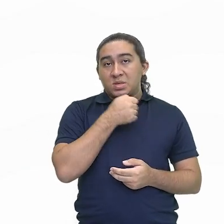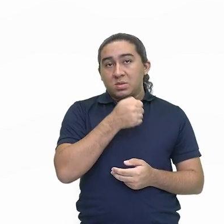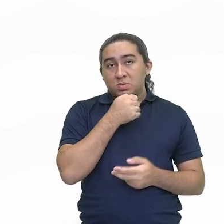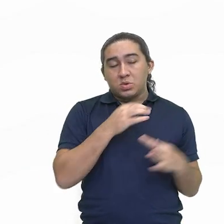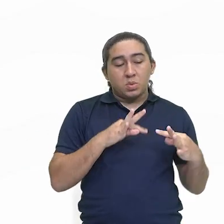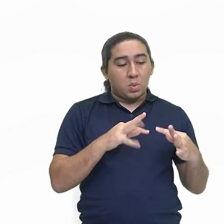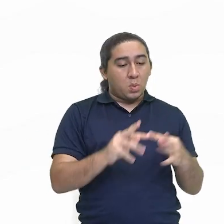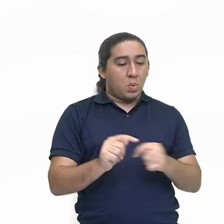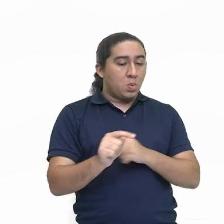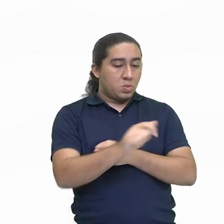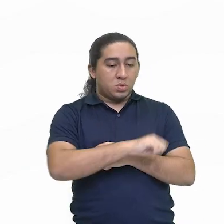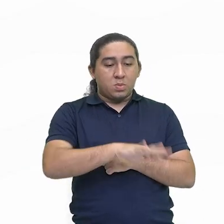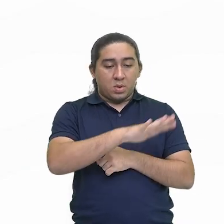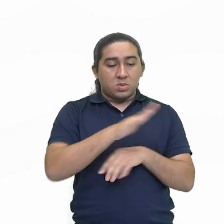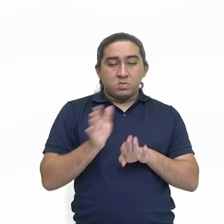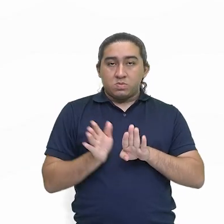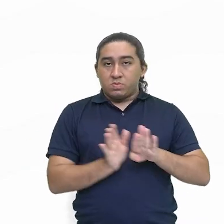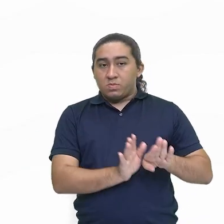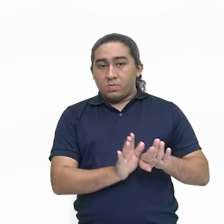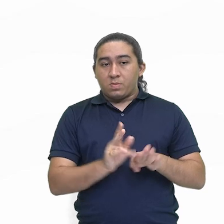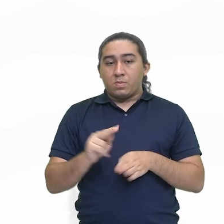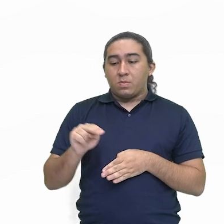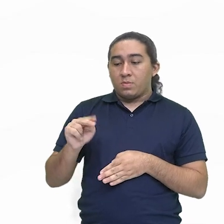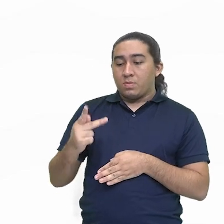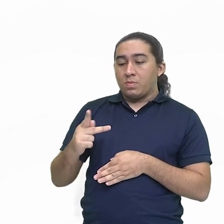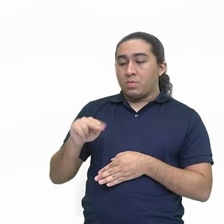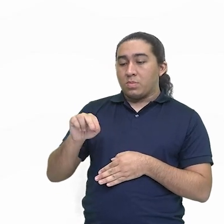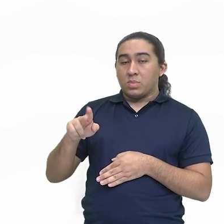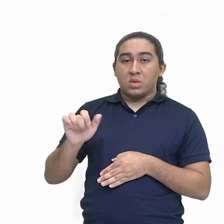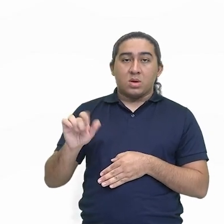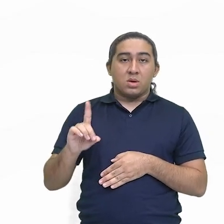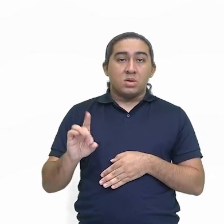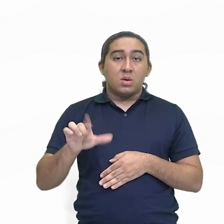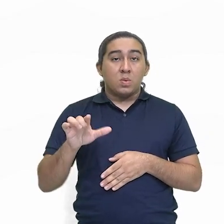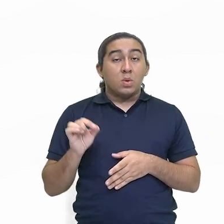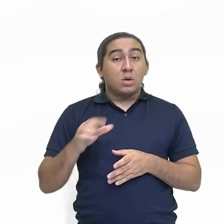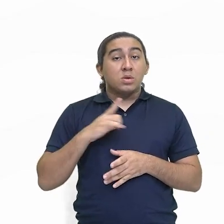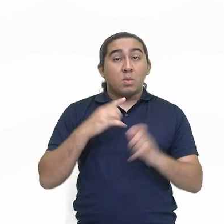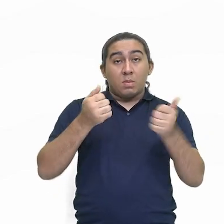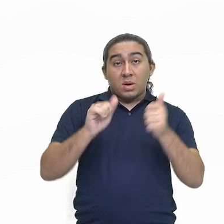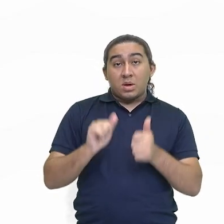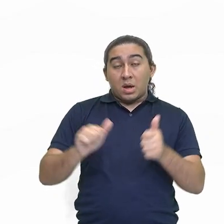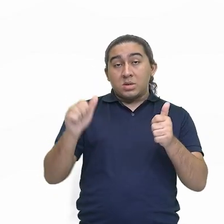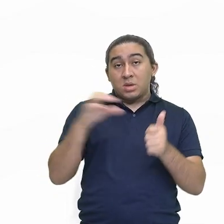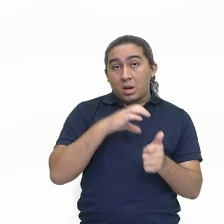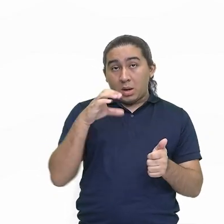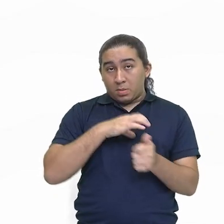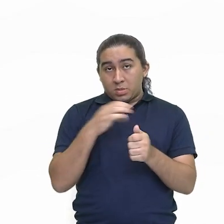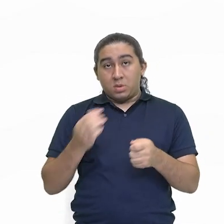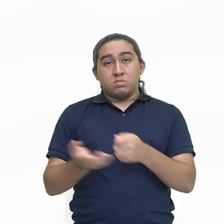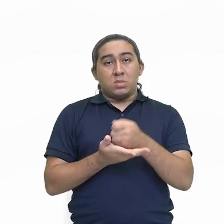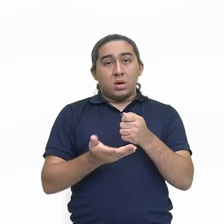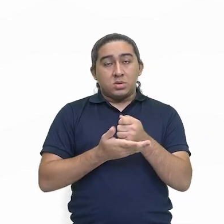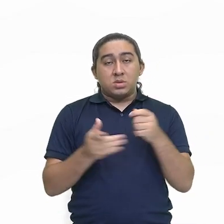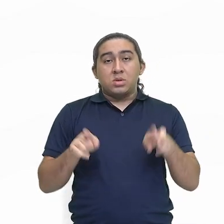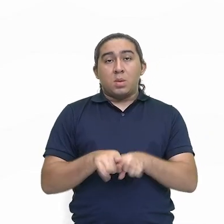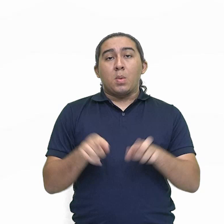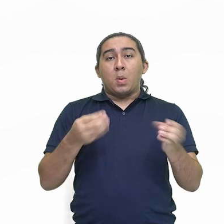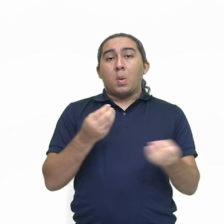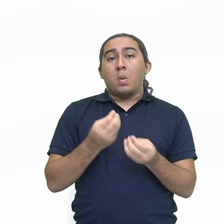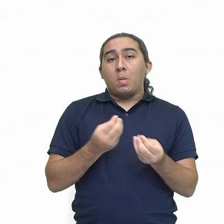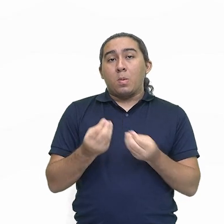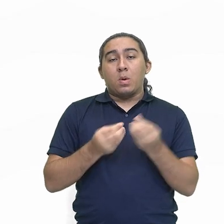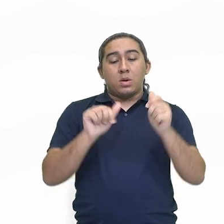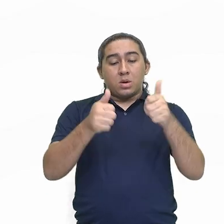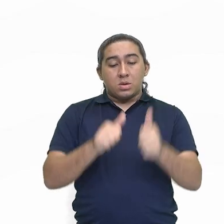do território, né? A PNAD contínua não, é uma amostra, né, da população, e eles conseguem analisar como é que está organizada